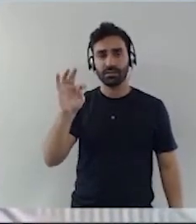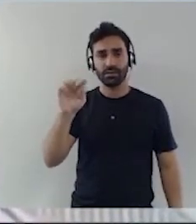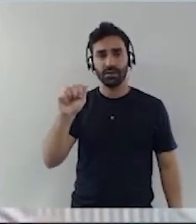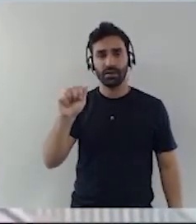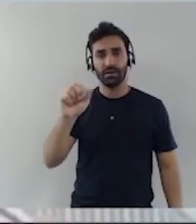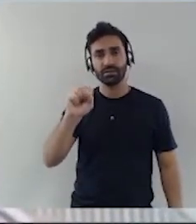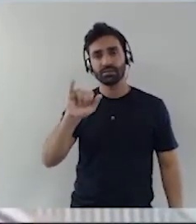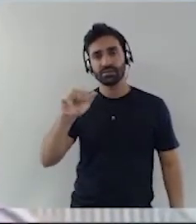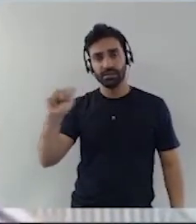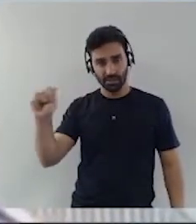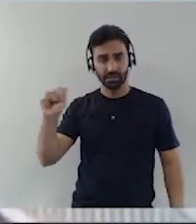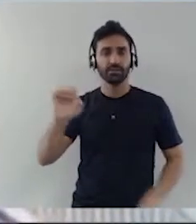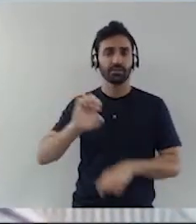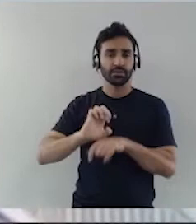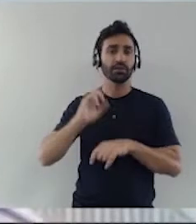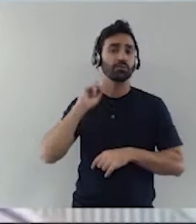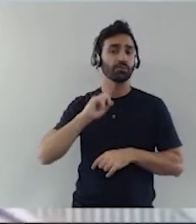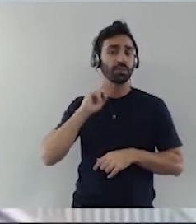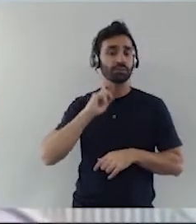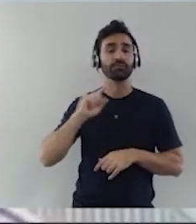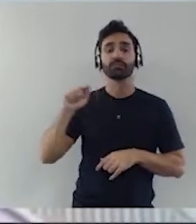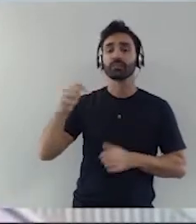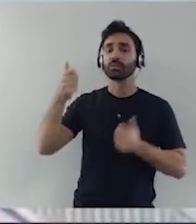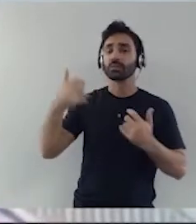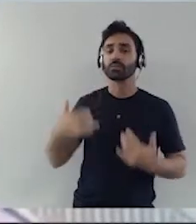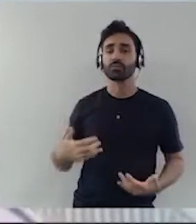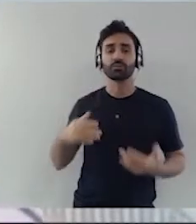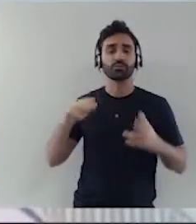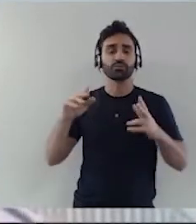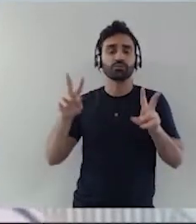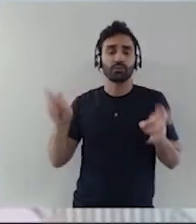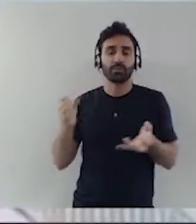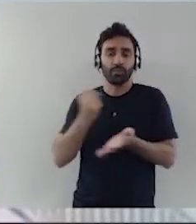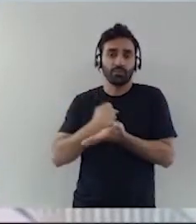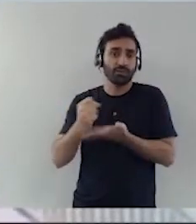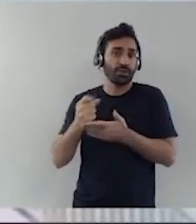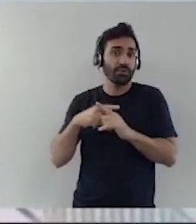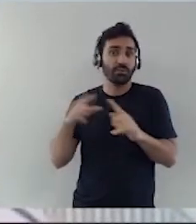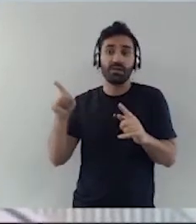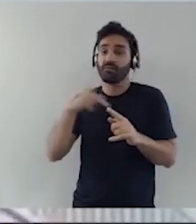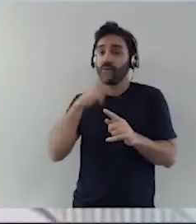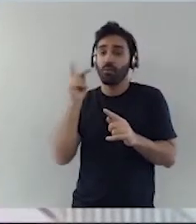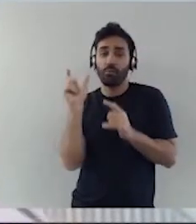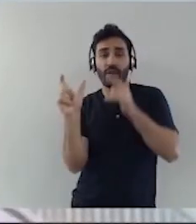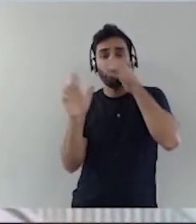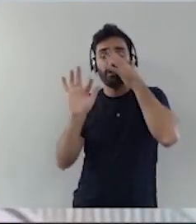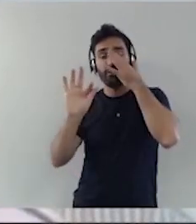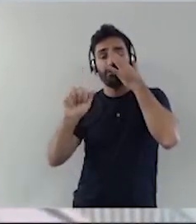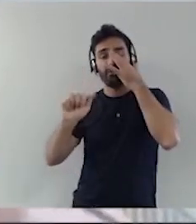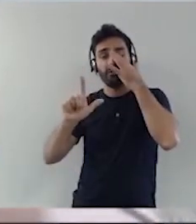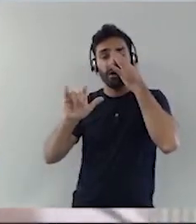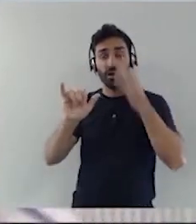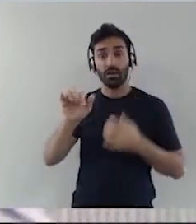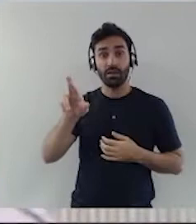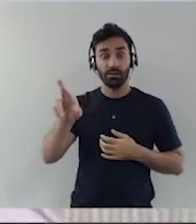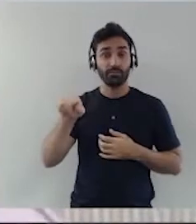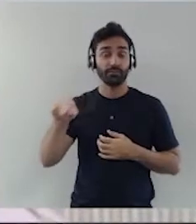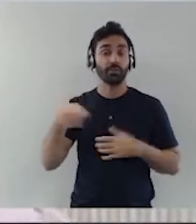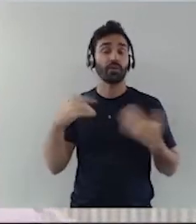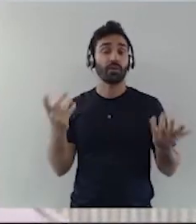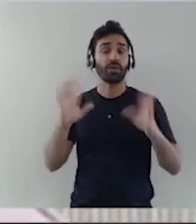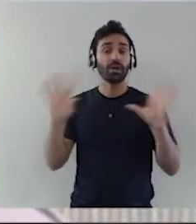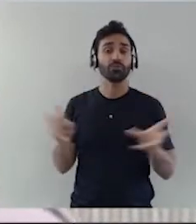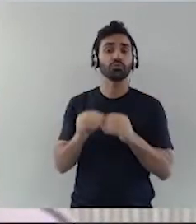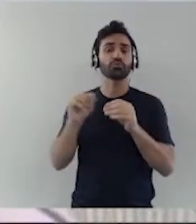o Marçal, comprova a superação do modelo brasileiro dos contratos, que faliu, ele usa essa palavra, faliu. Aí ele resume